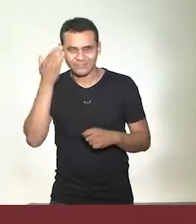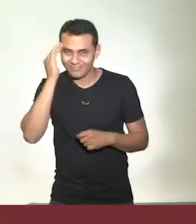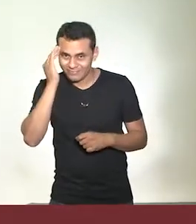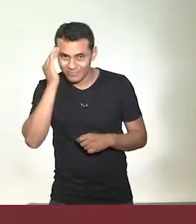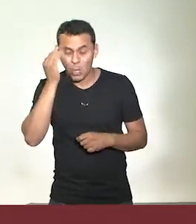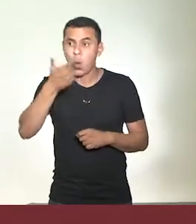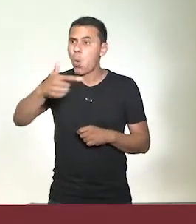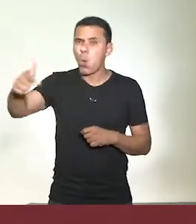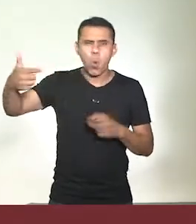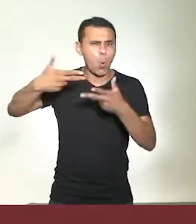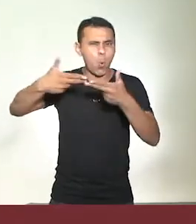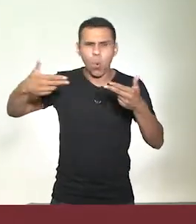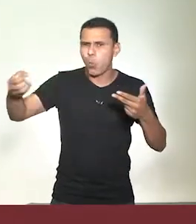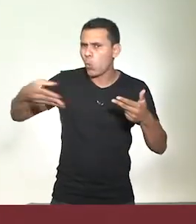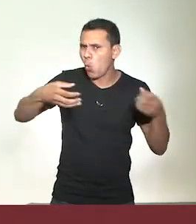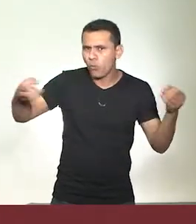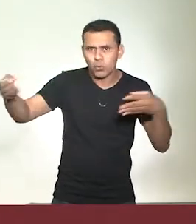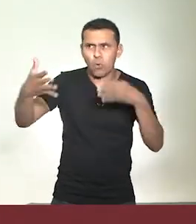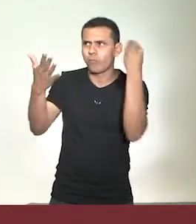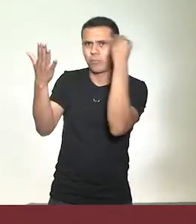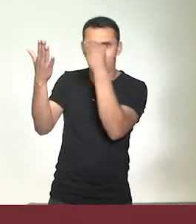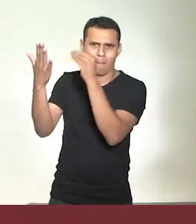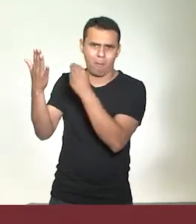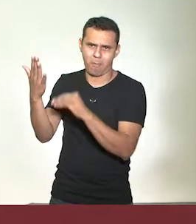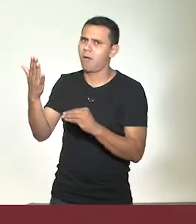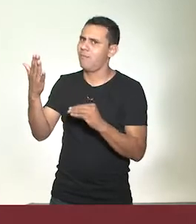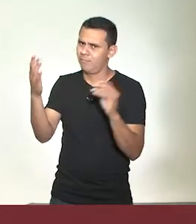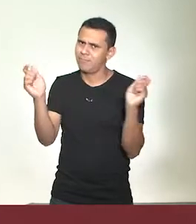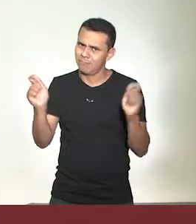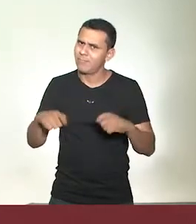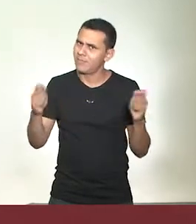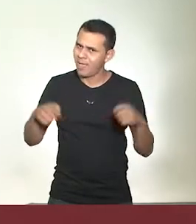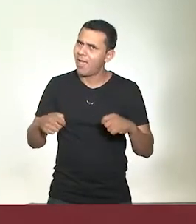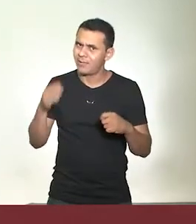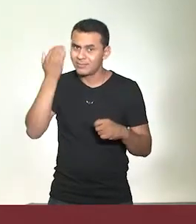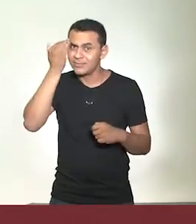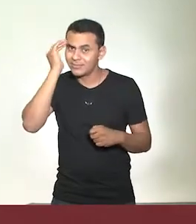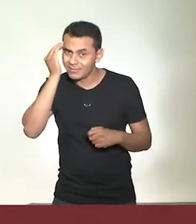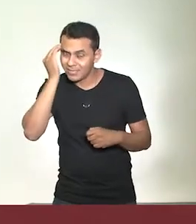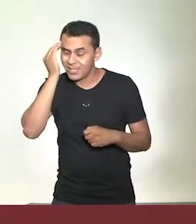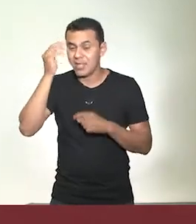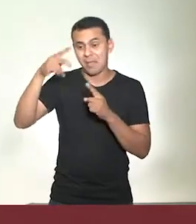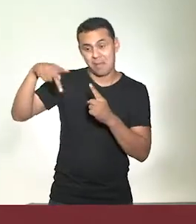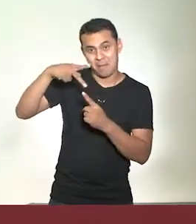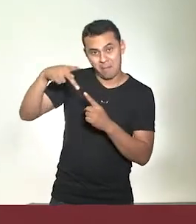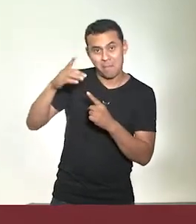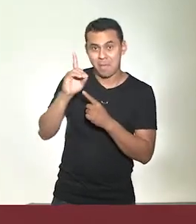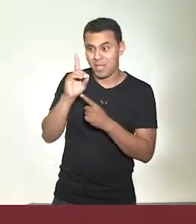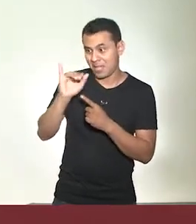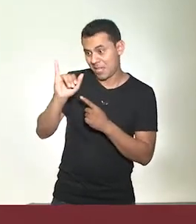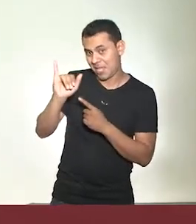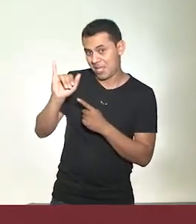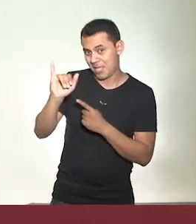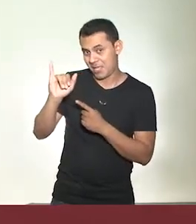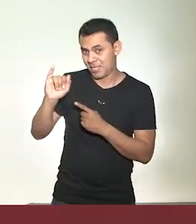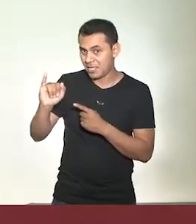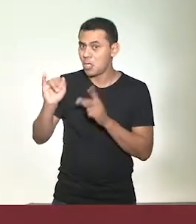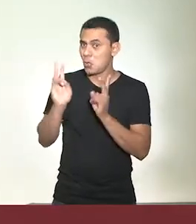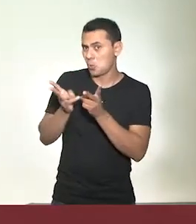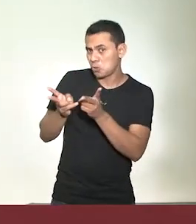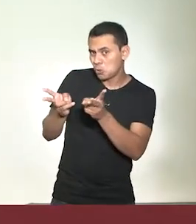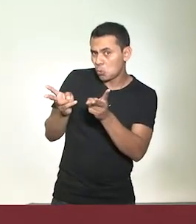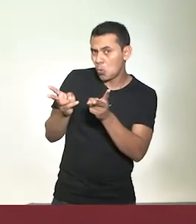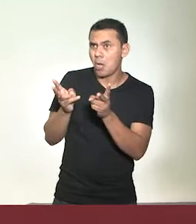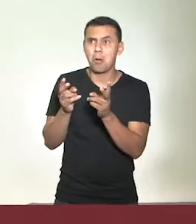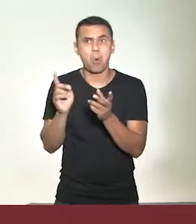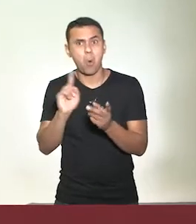possa trazer outros elementos enfim para mim E se ele é necessário realmente